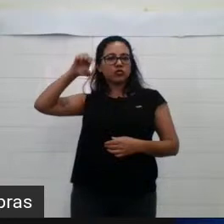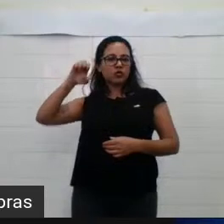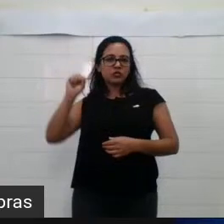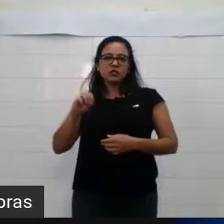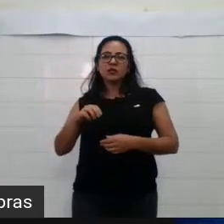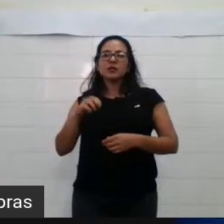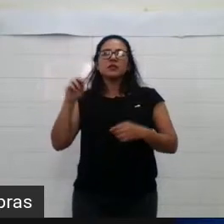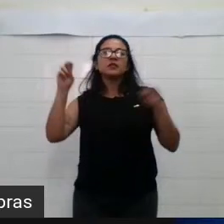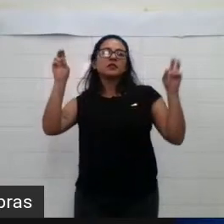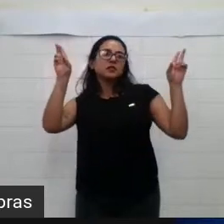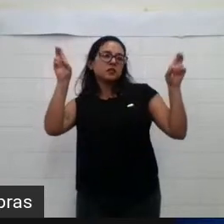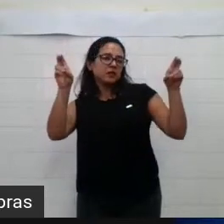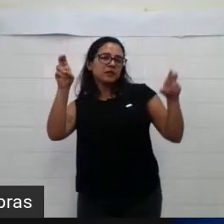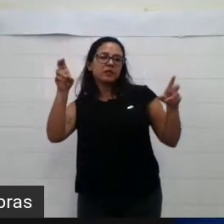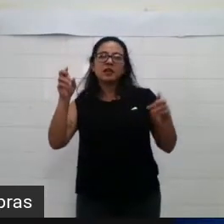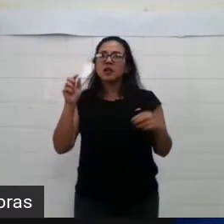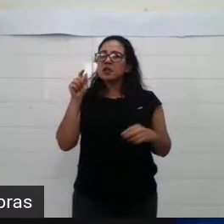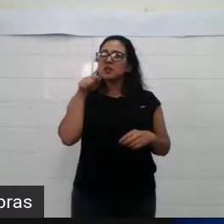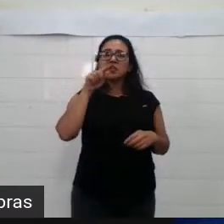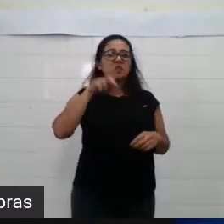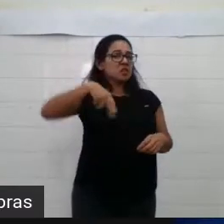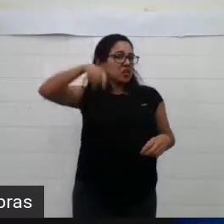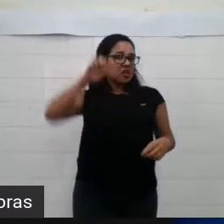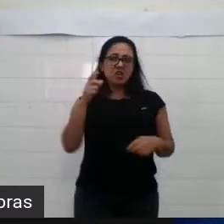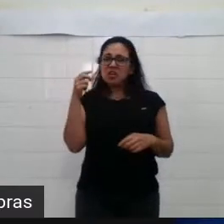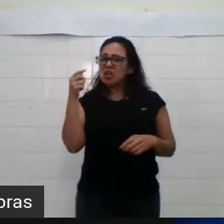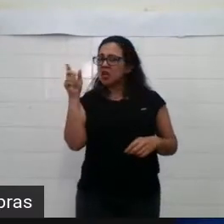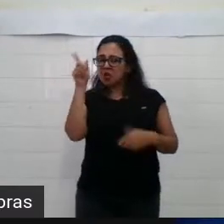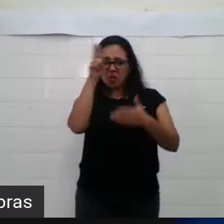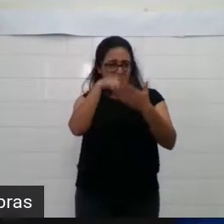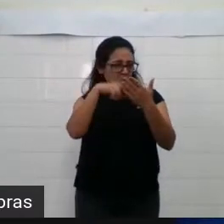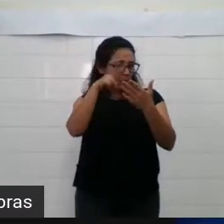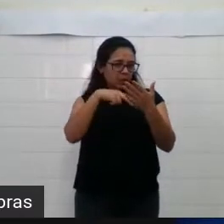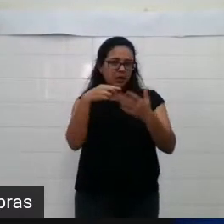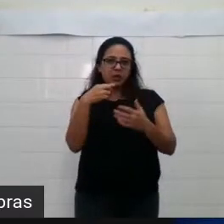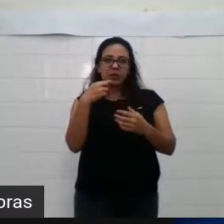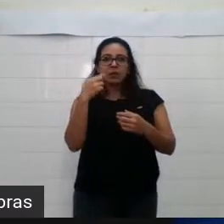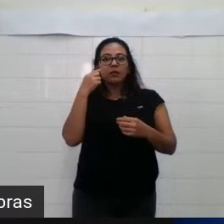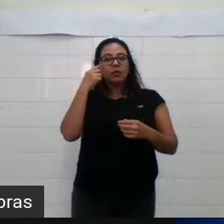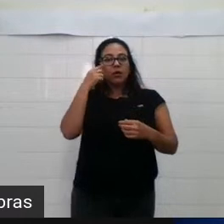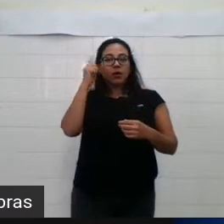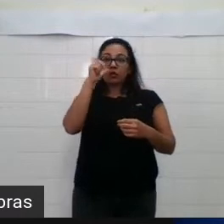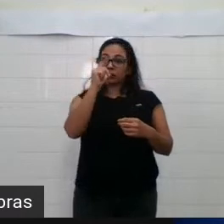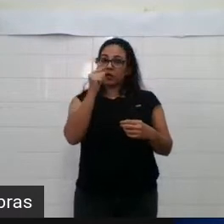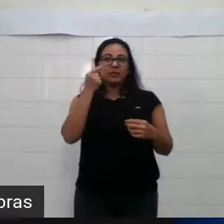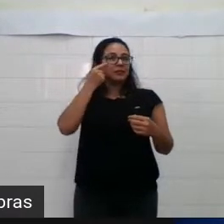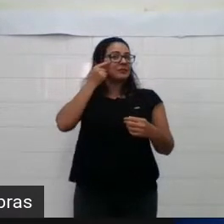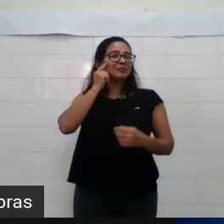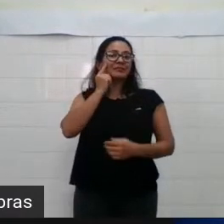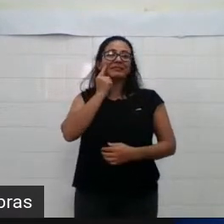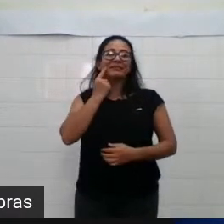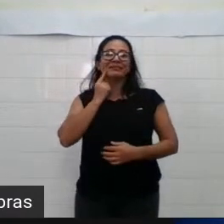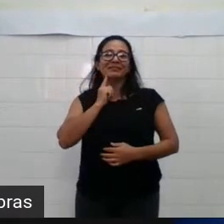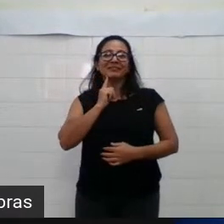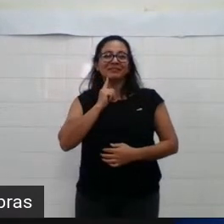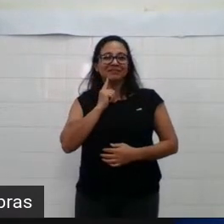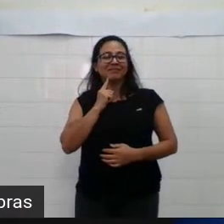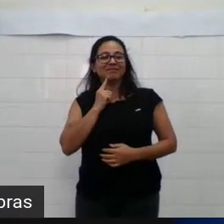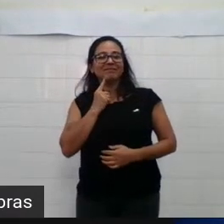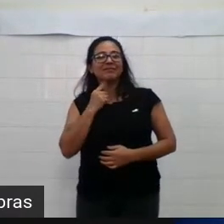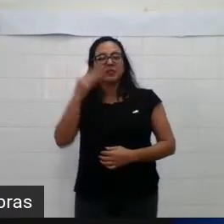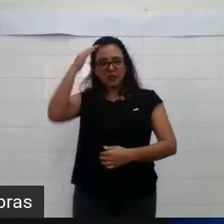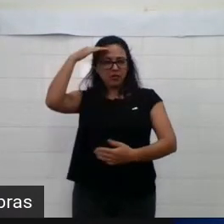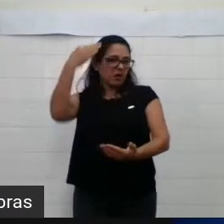quem não leu Olhos d'Água e não chorou, quem leu Olhos d'Água e não chorou, certamente não